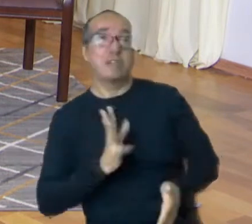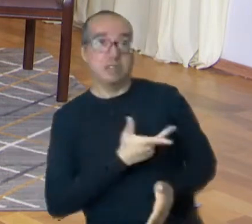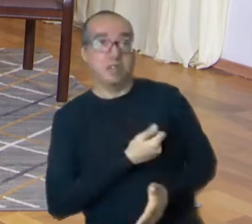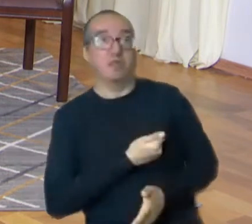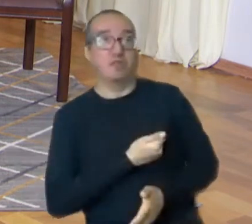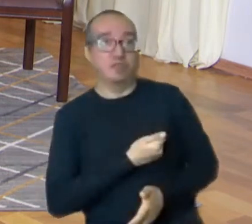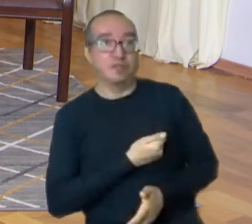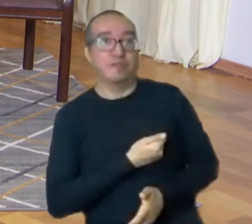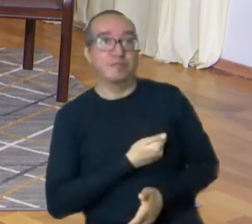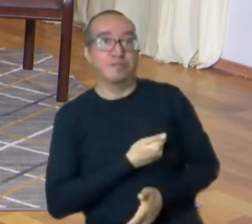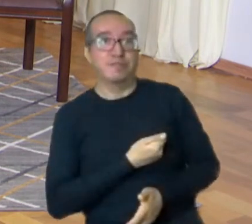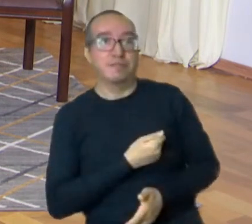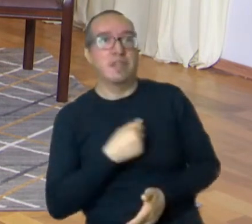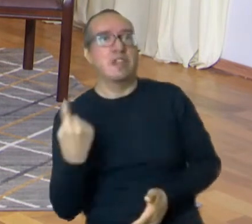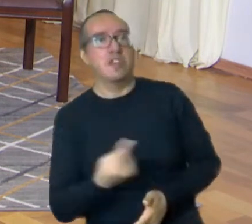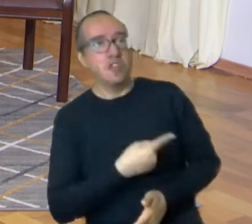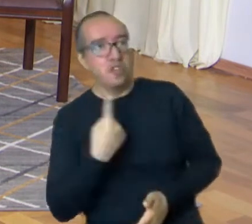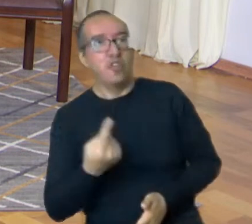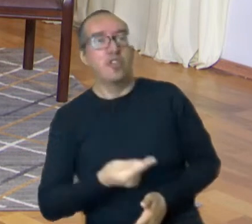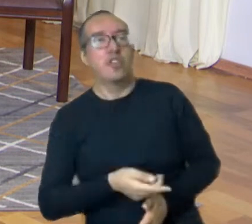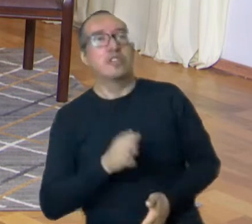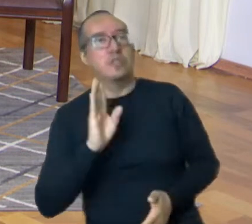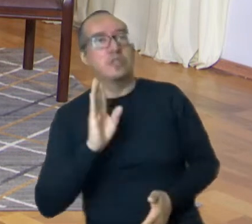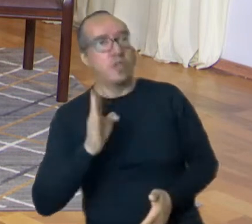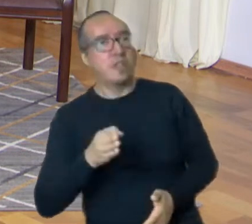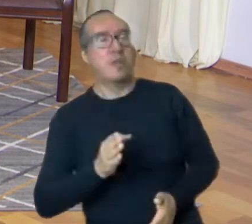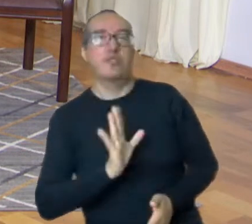salvos. Assim também com as obras.